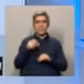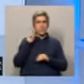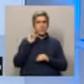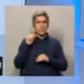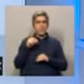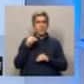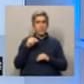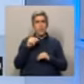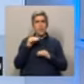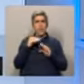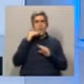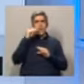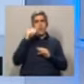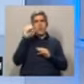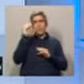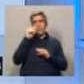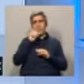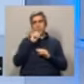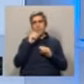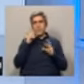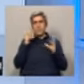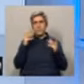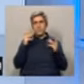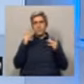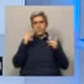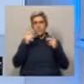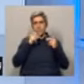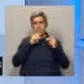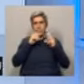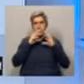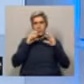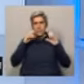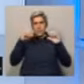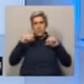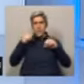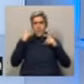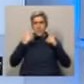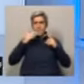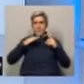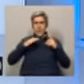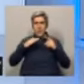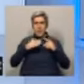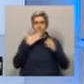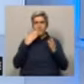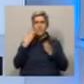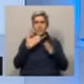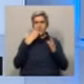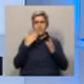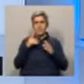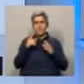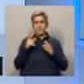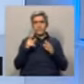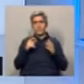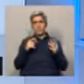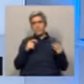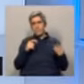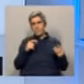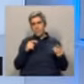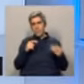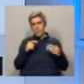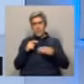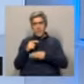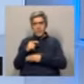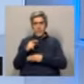Alentejo, há a possibilidade de um aumento da nebulosidade que poderá ocorrer, dá uma precipitação fraca. Quanto ao vento, o vento aqui predomina